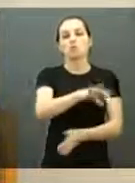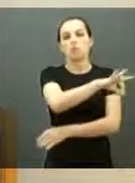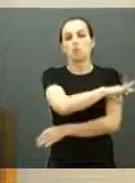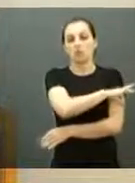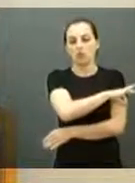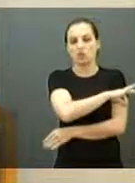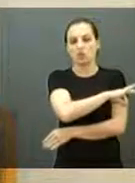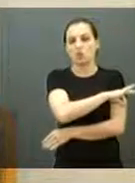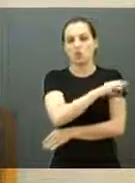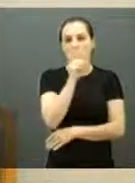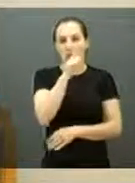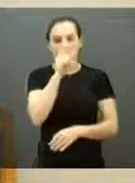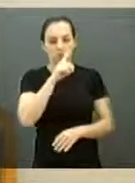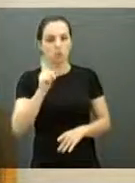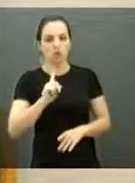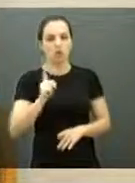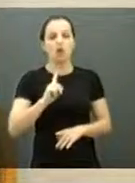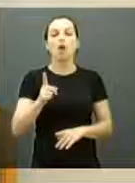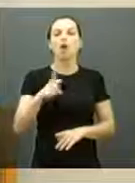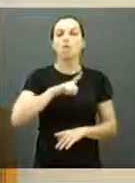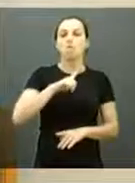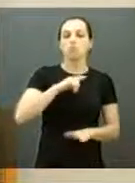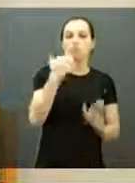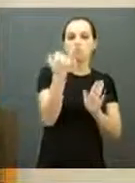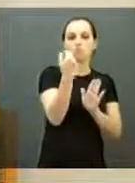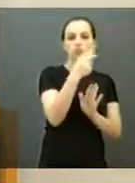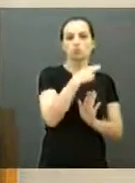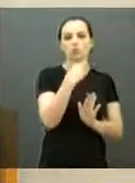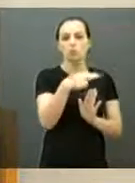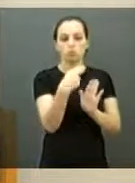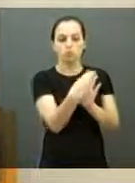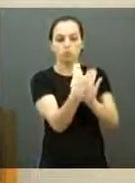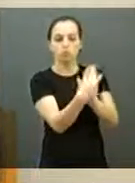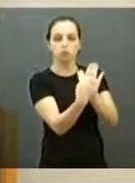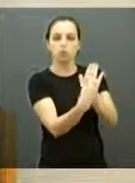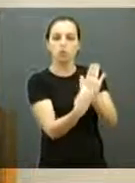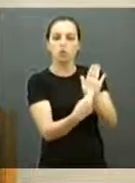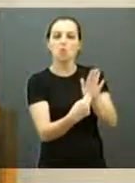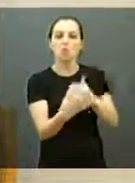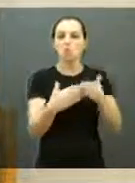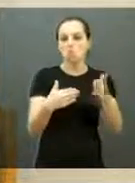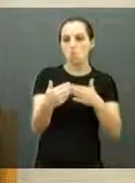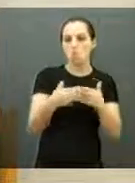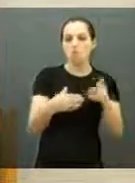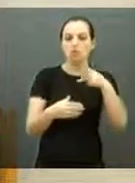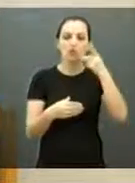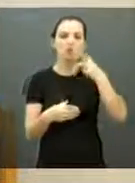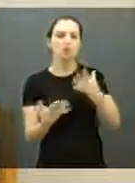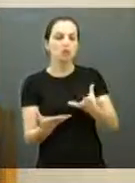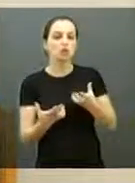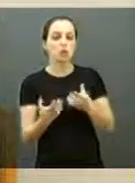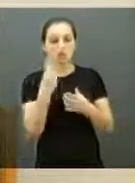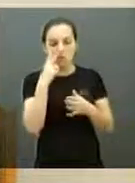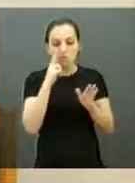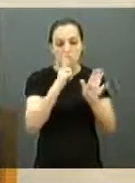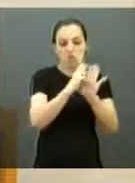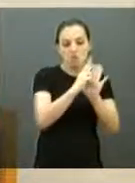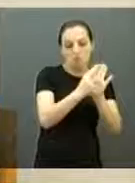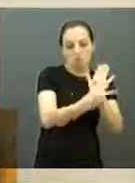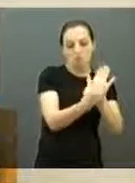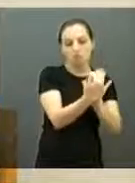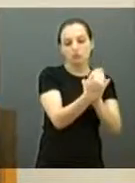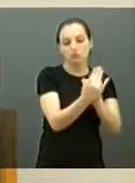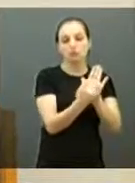conversar. Eu tenho nomes e, para qualquer vereador que quiser ver os nomes, está aqui. Tá?